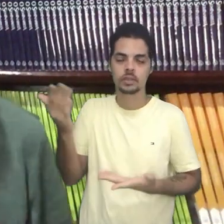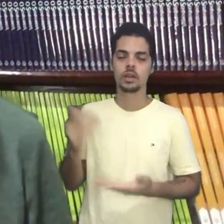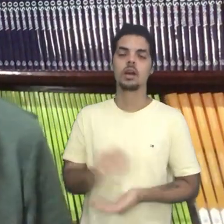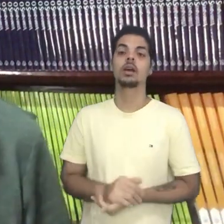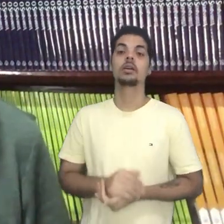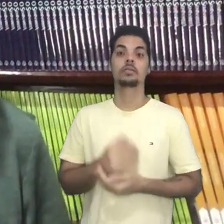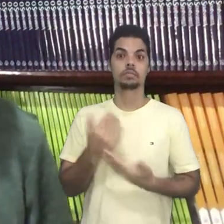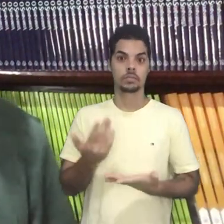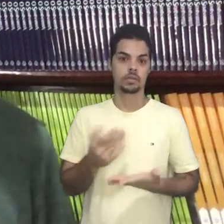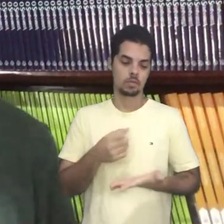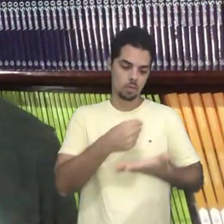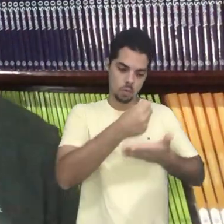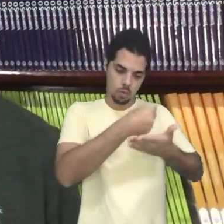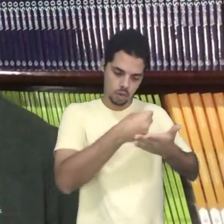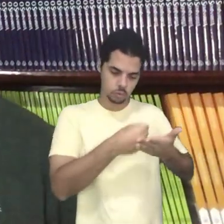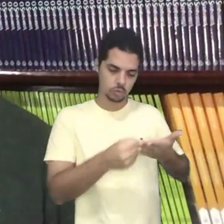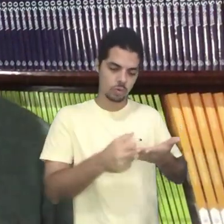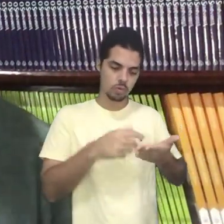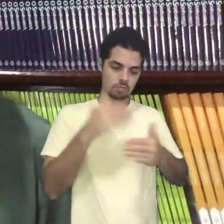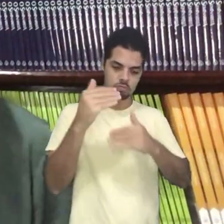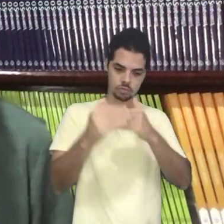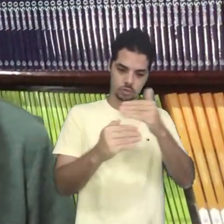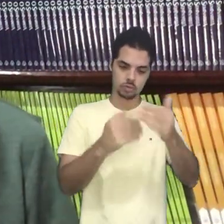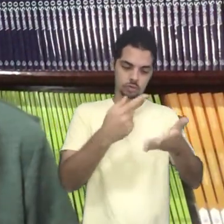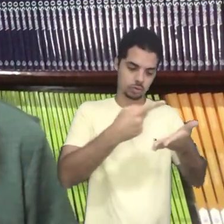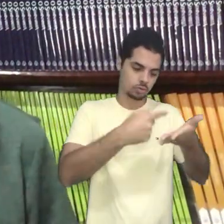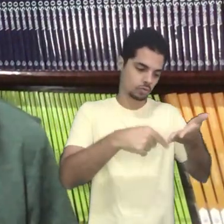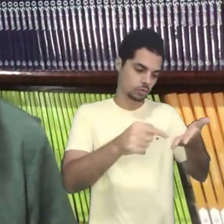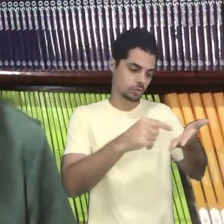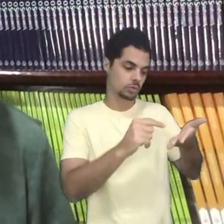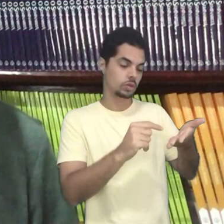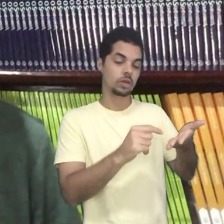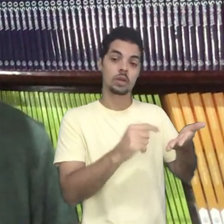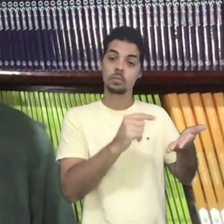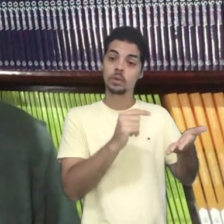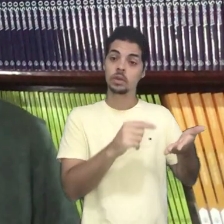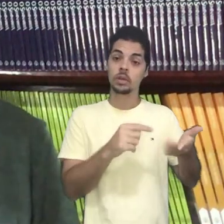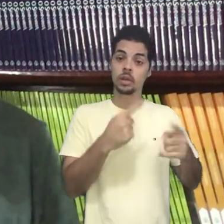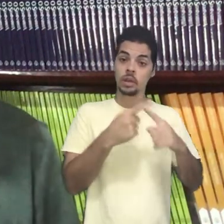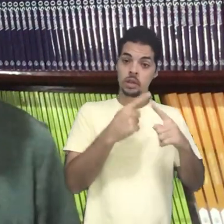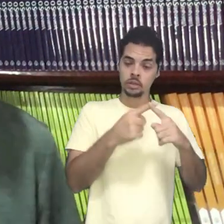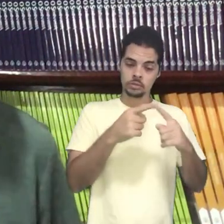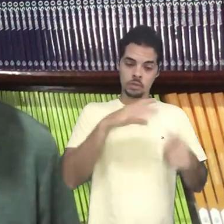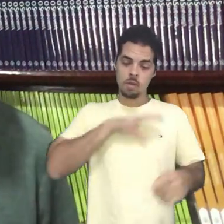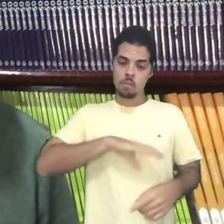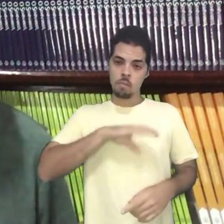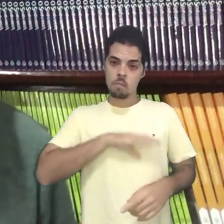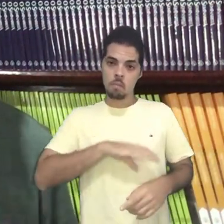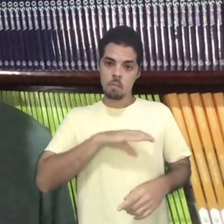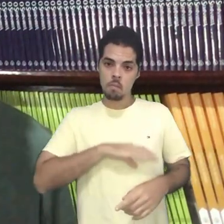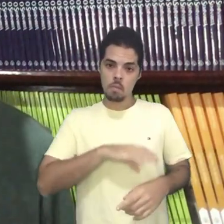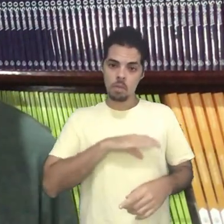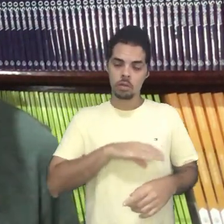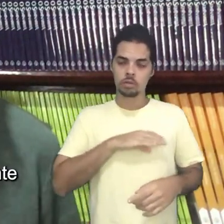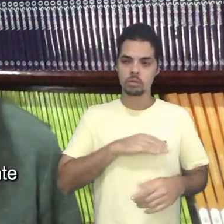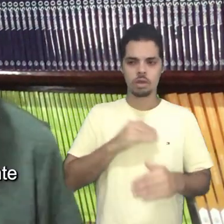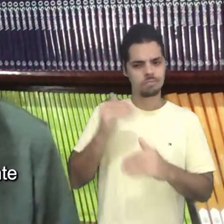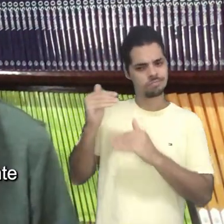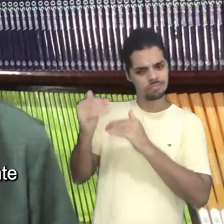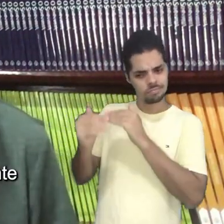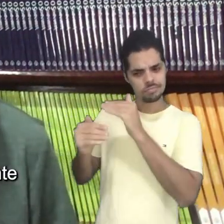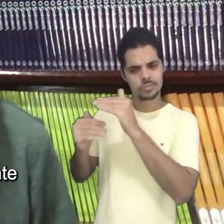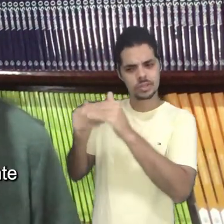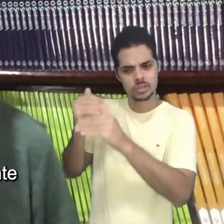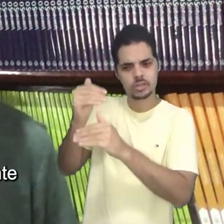O autor continua falando que, no período regencial, quando Dom Pedro teve que retornar para Portugal e o